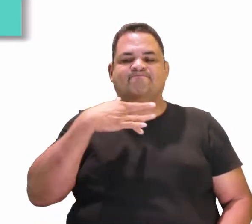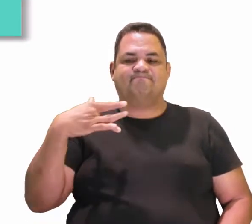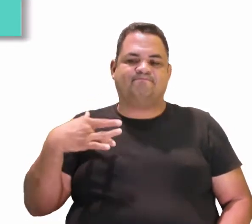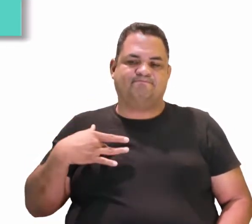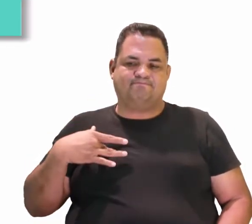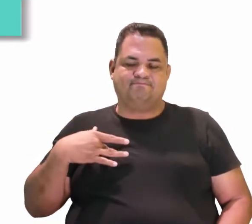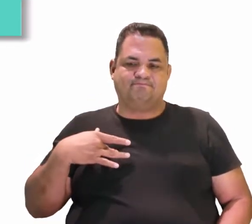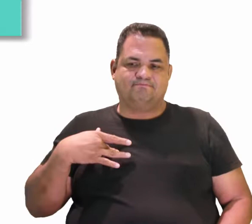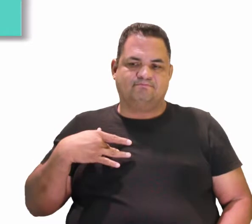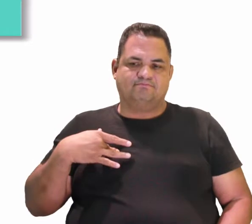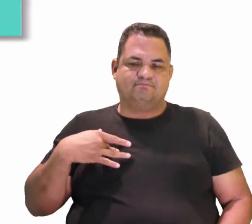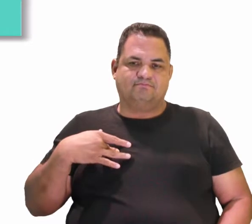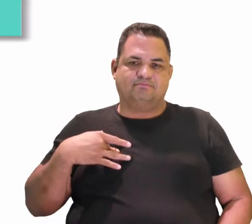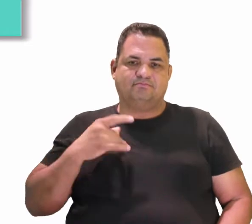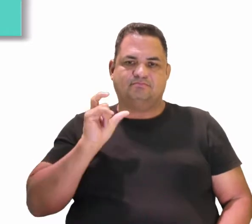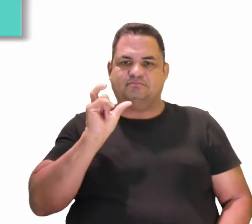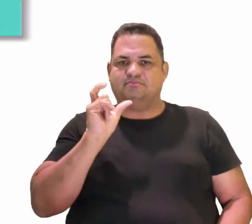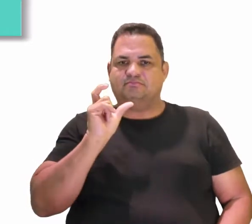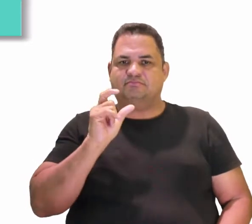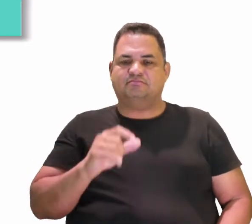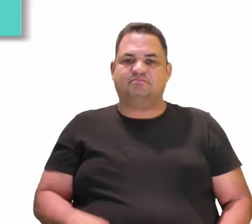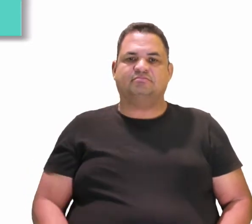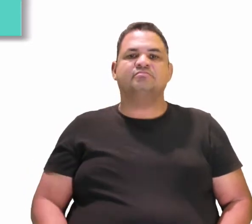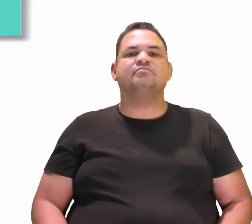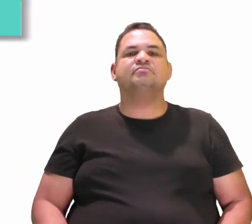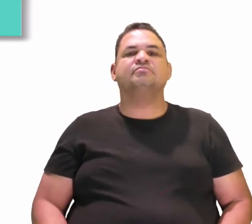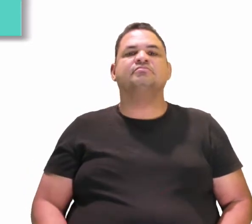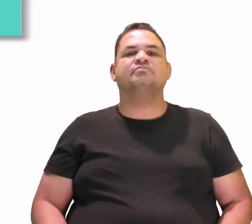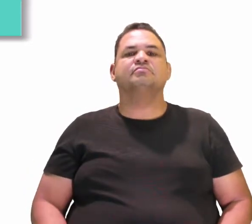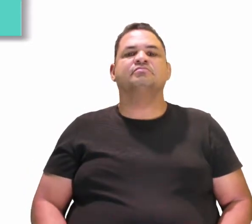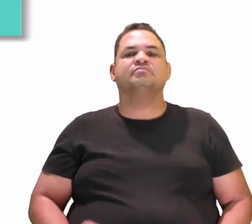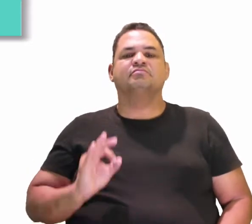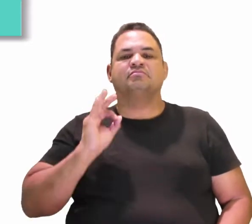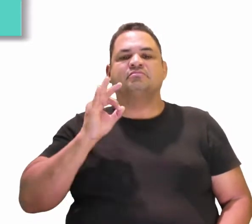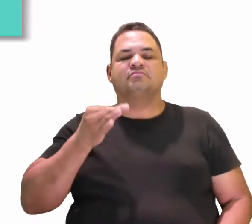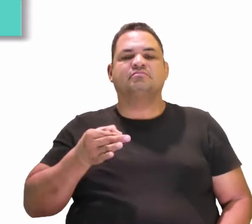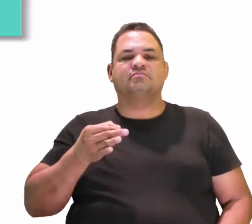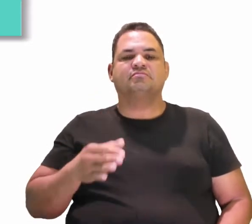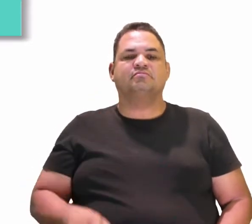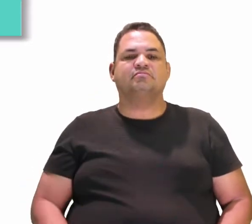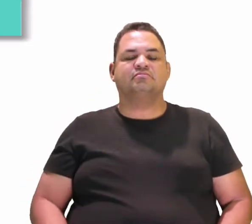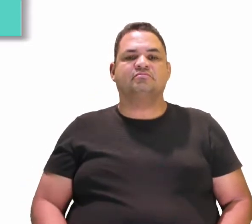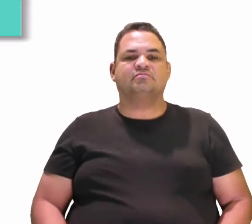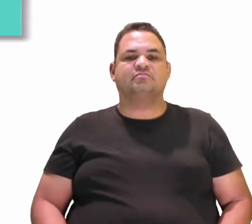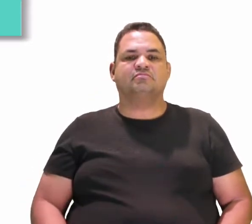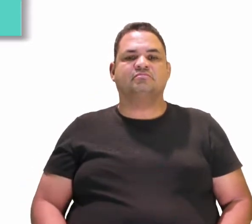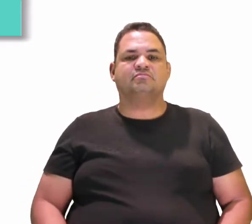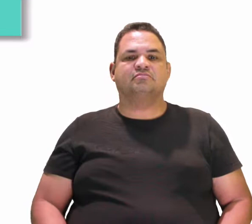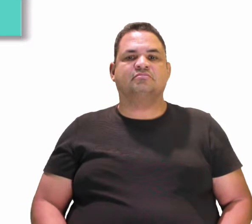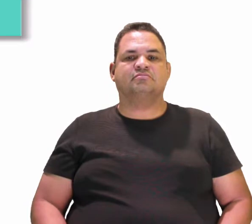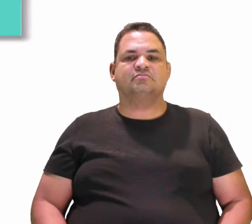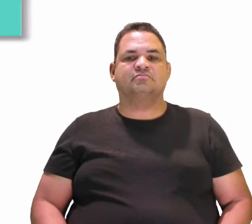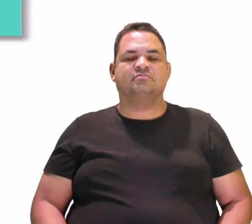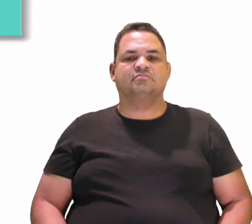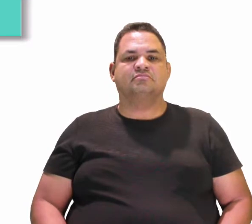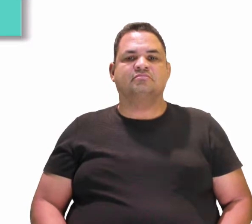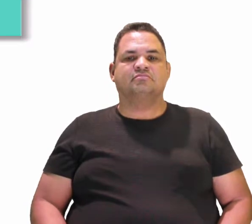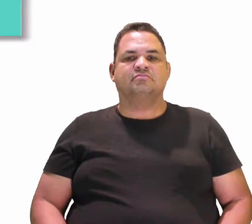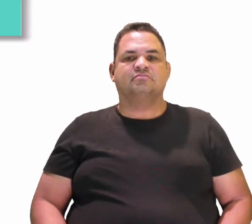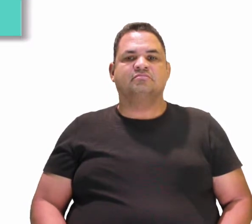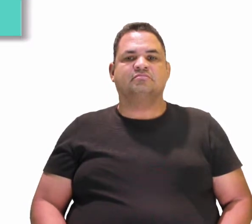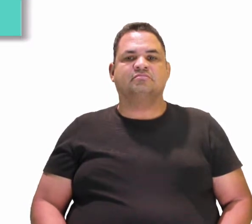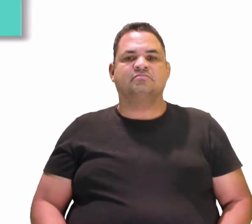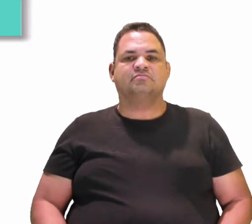saudável. Então, a palavra saudável é a palavra healthy, certo? E a palavra healthy, ela tem um Y